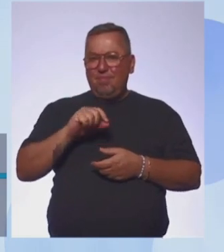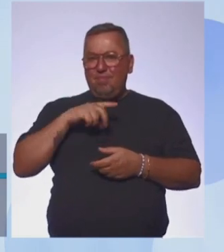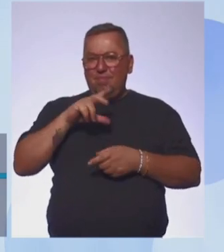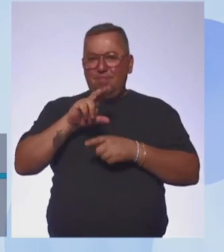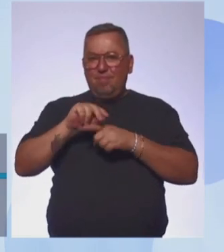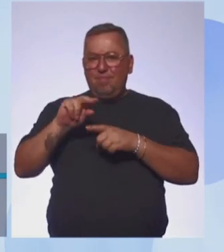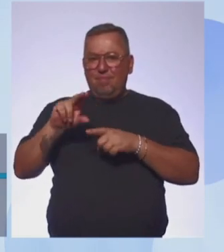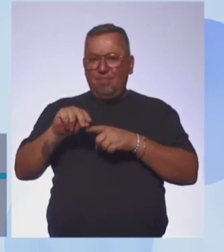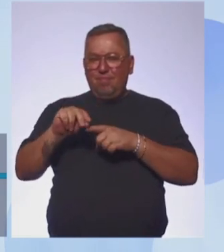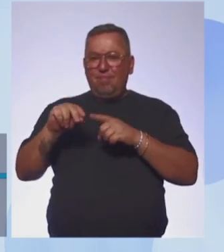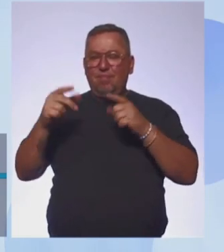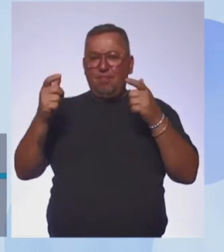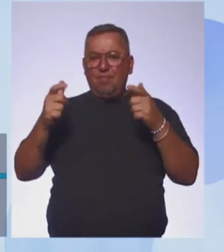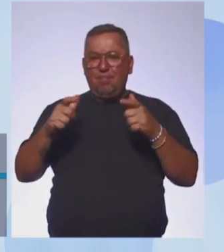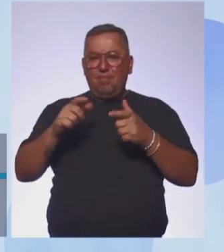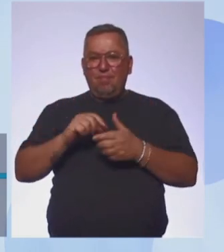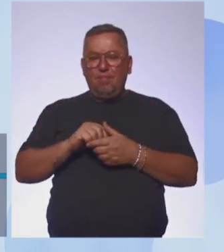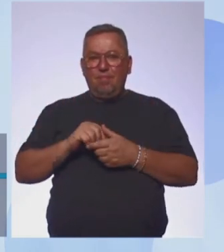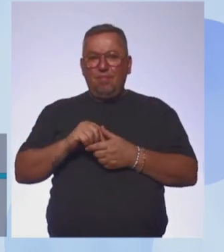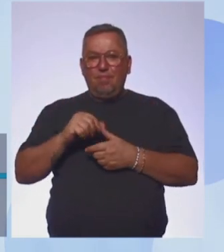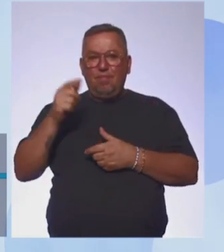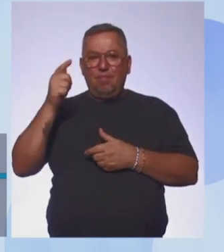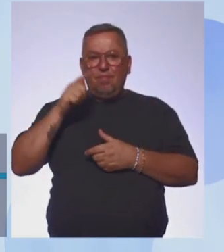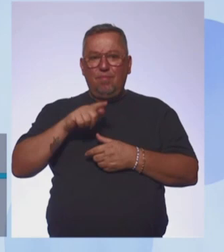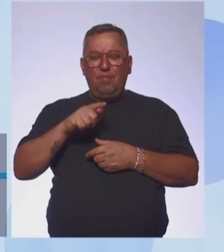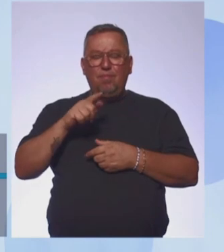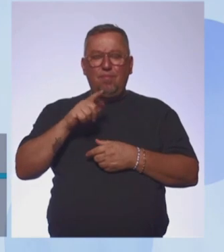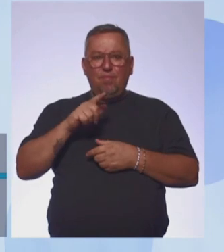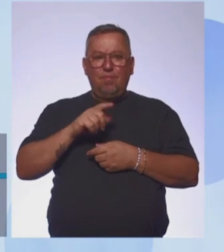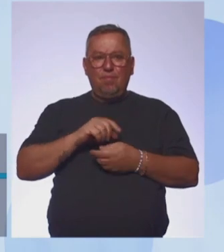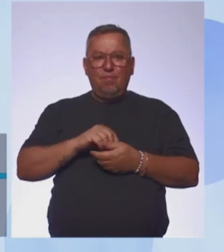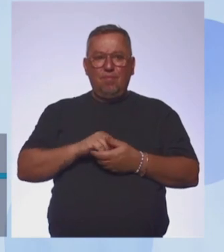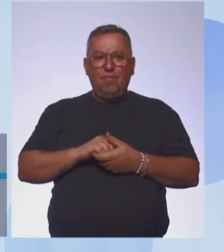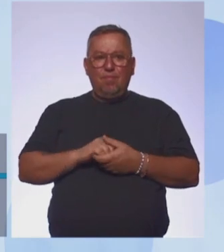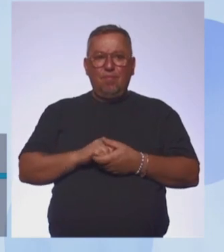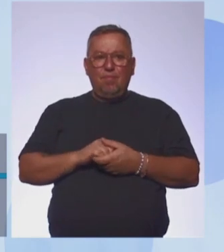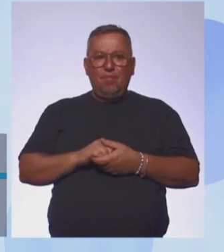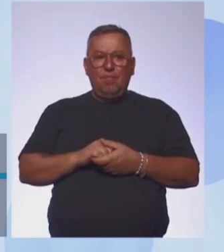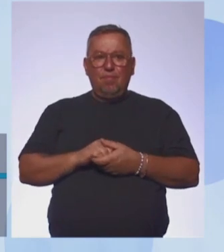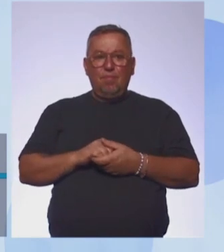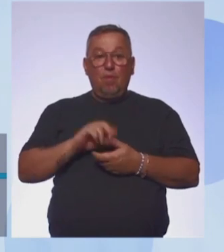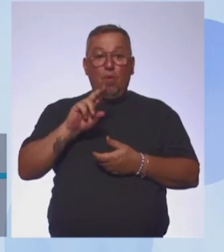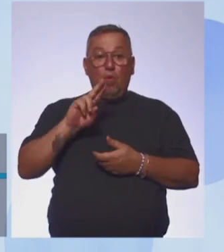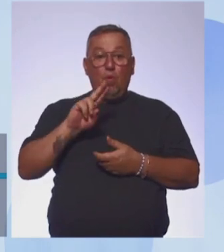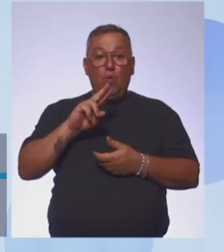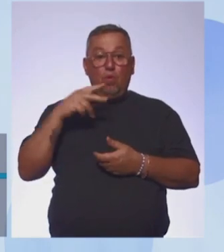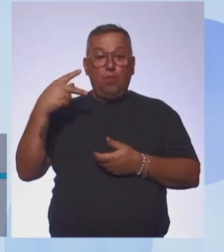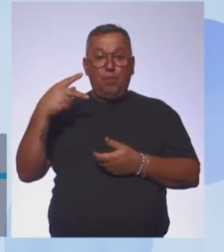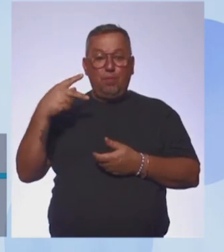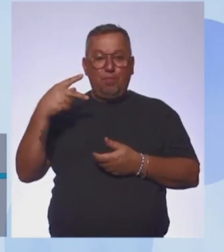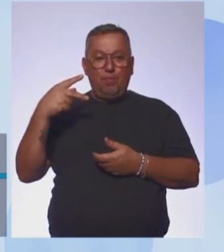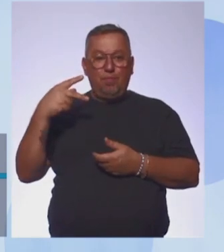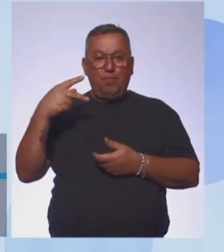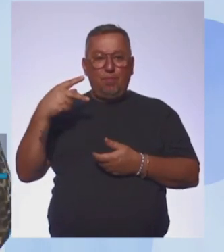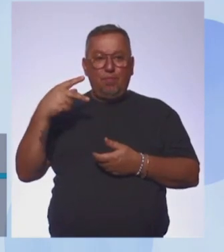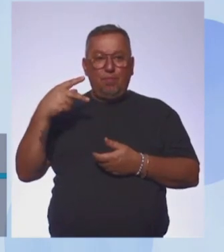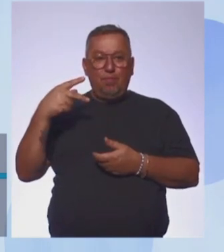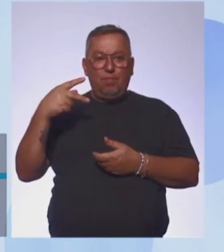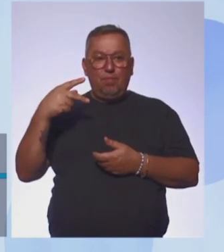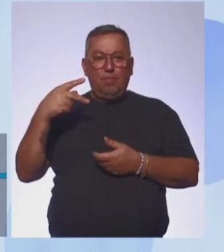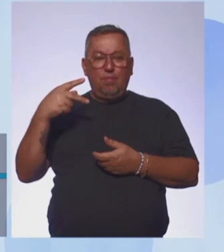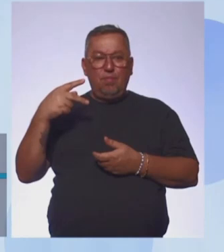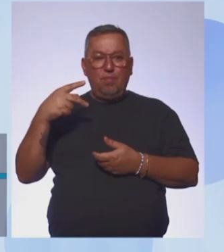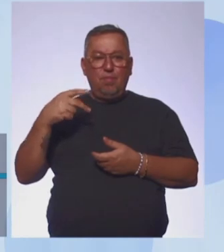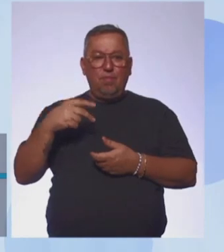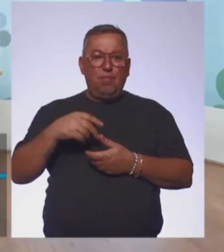artigo, onde, deixa eu repetir a fonte aqui. É da USP. Tá. Daquele site que a